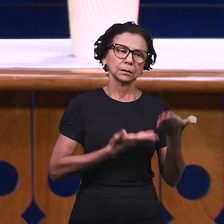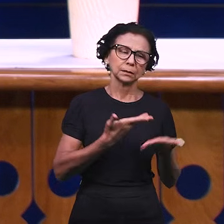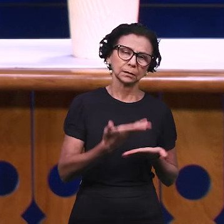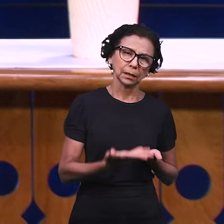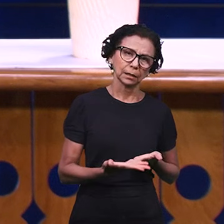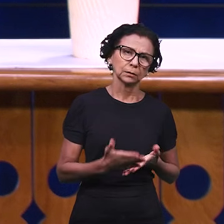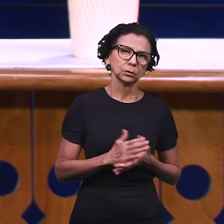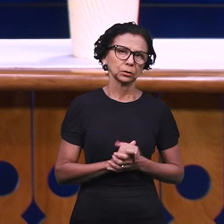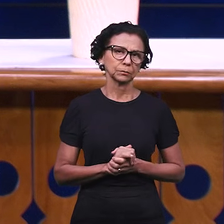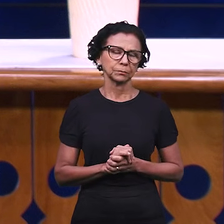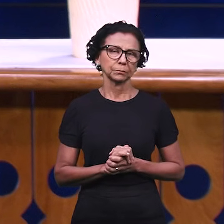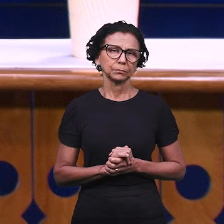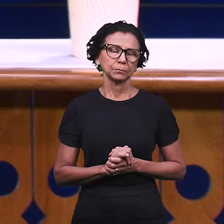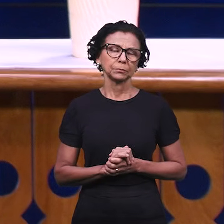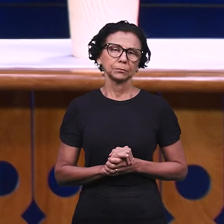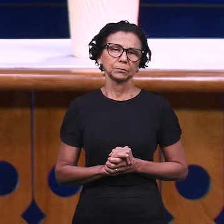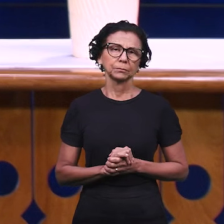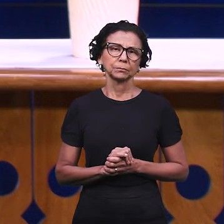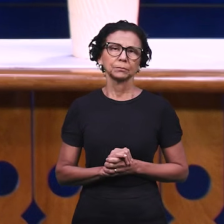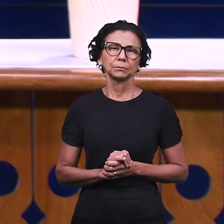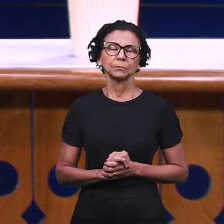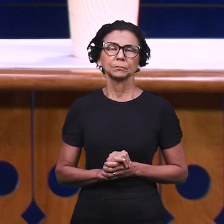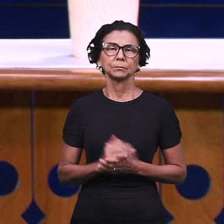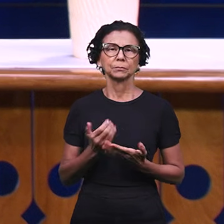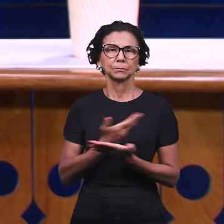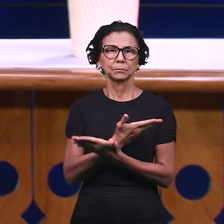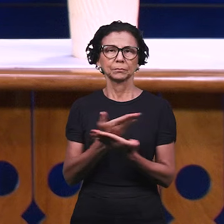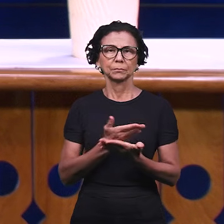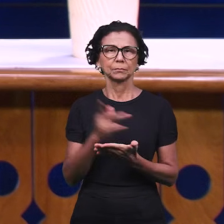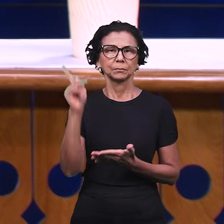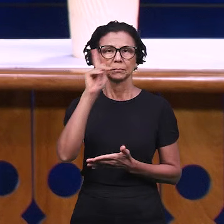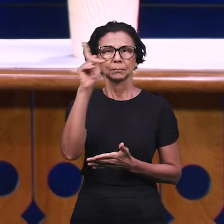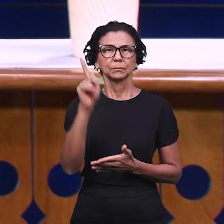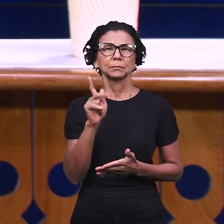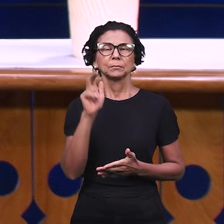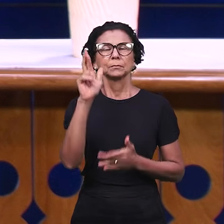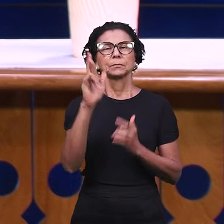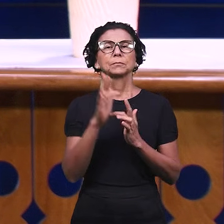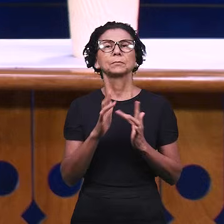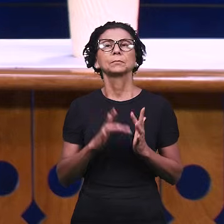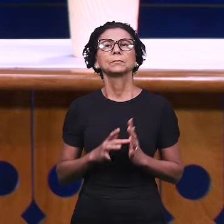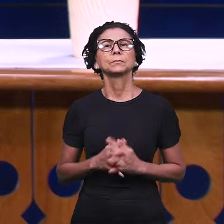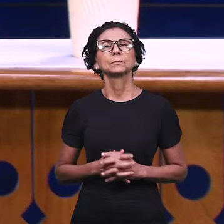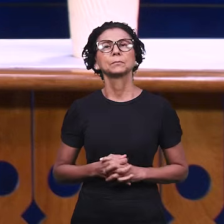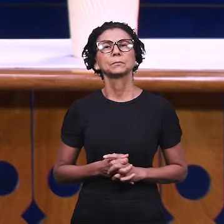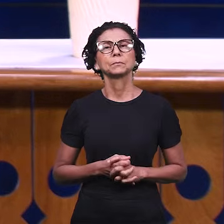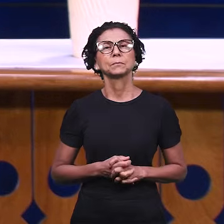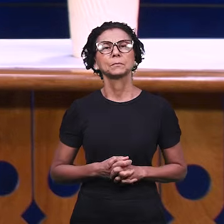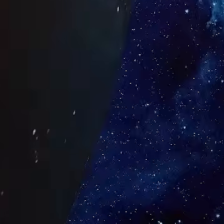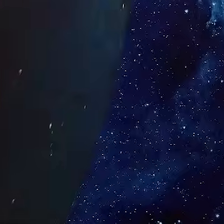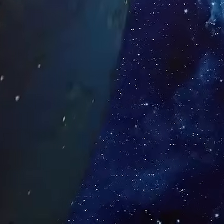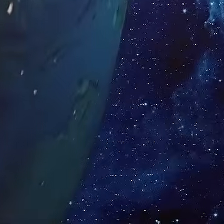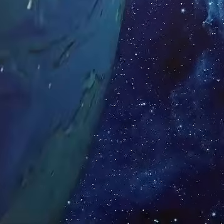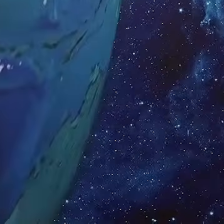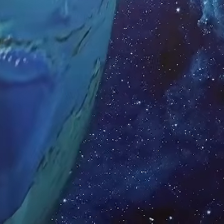de acordo com a sua necessidade. E assim, nós despedimos a todos com a paz do Senhor.